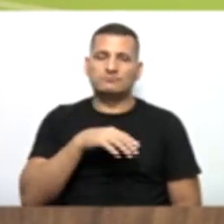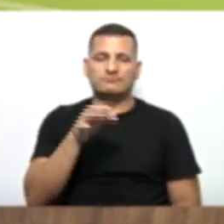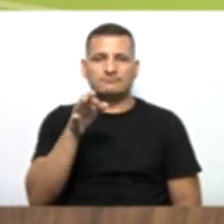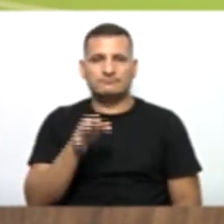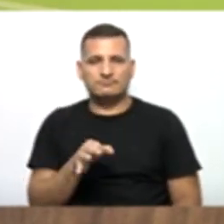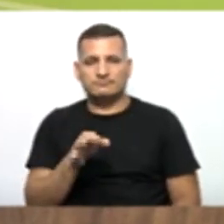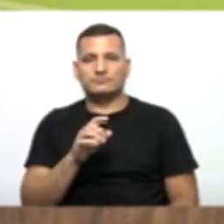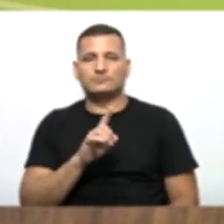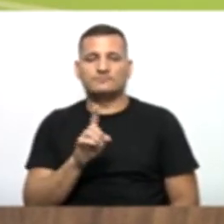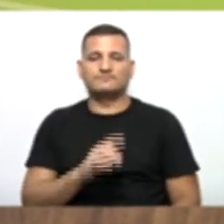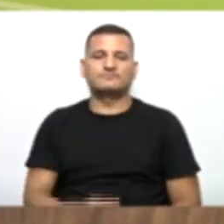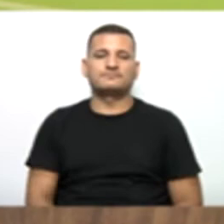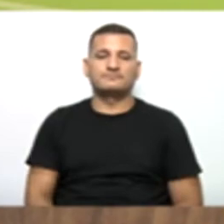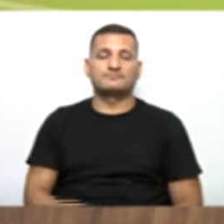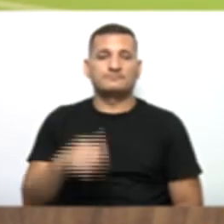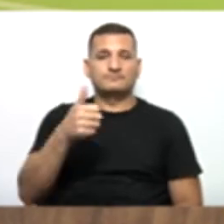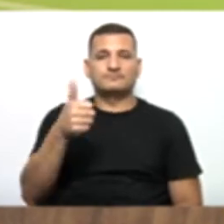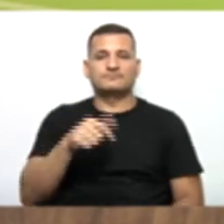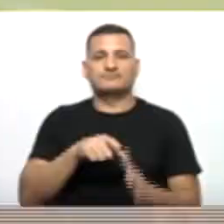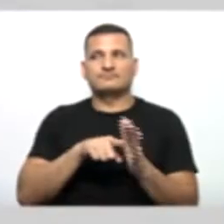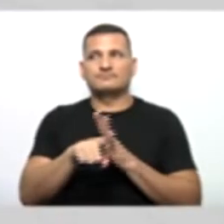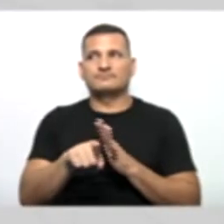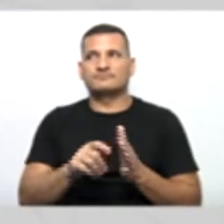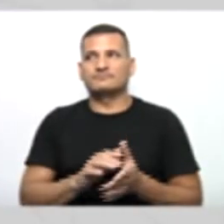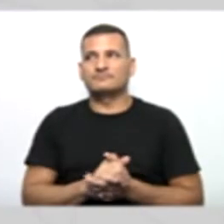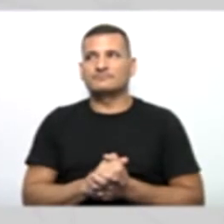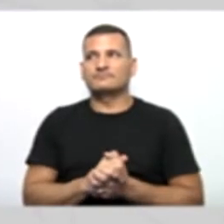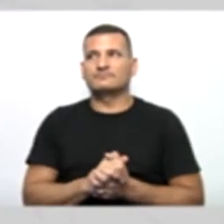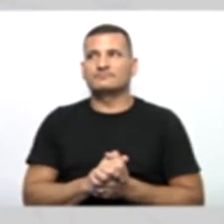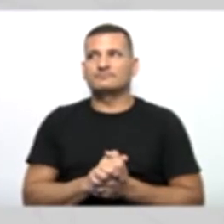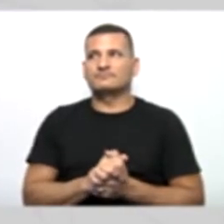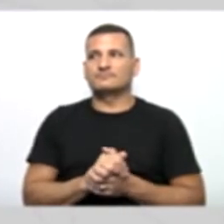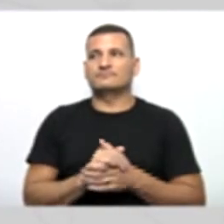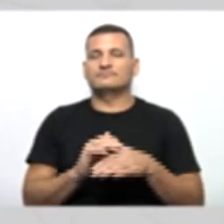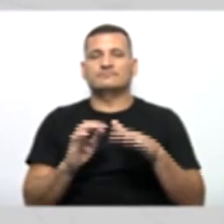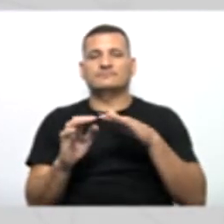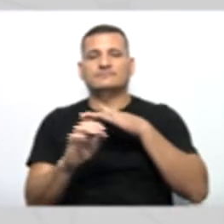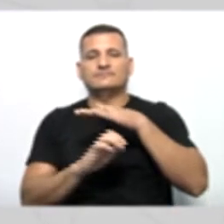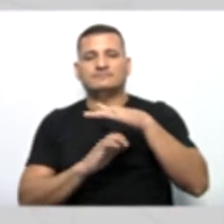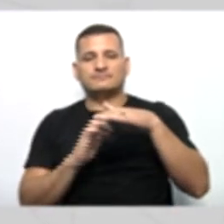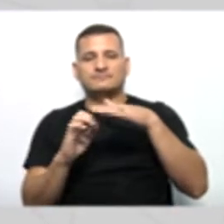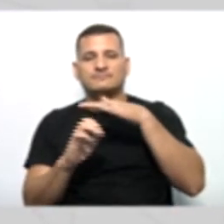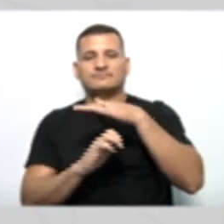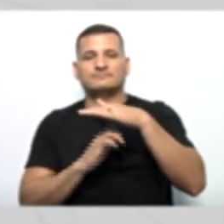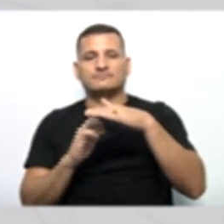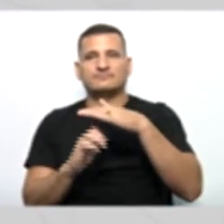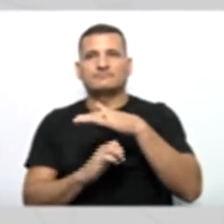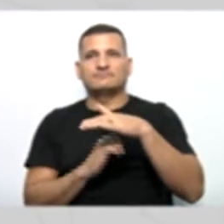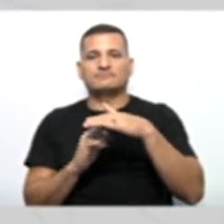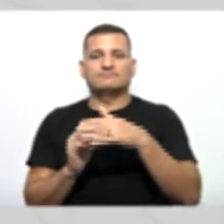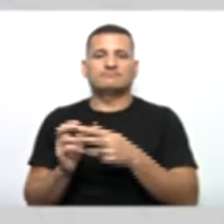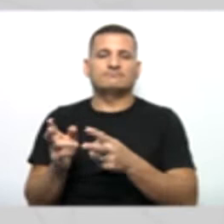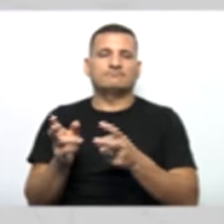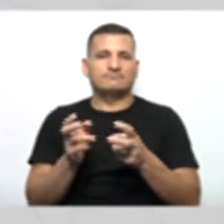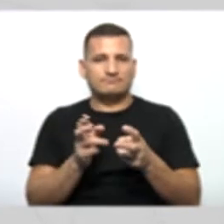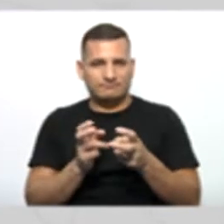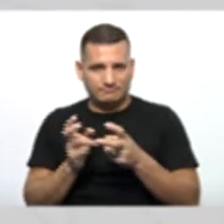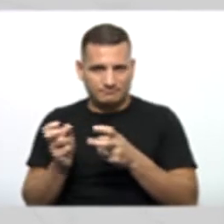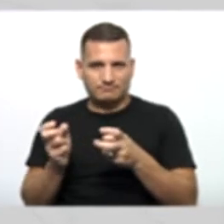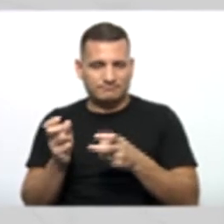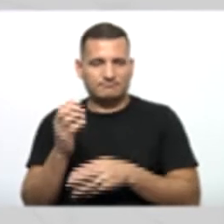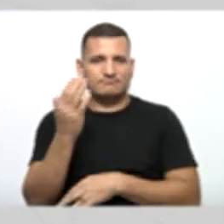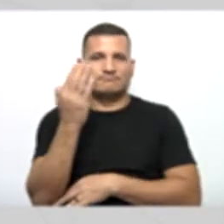lá. Questão 1. Uma empresa de extração de madeira deseja explorar uma área